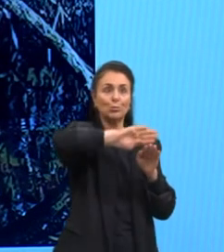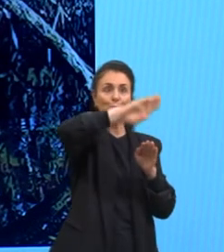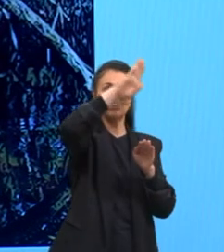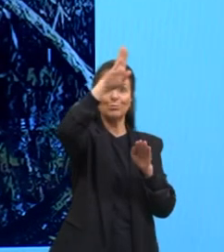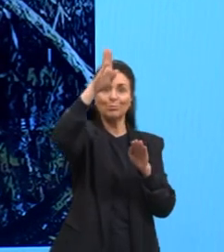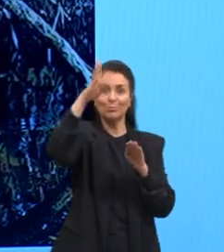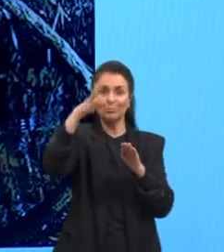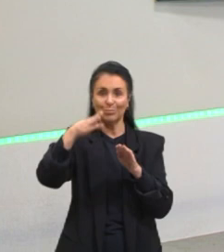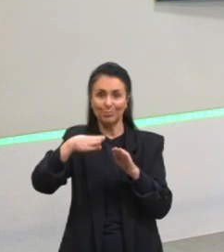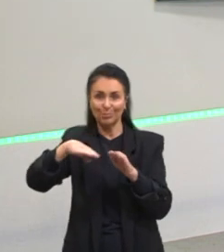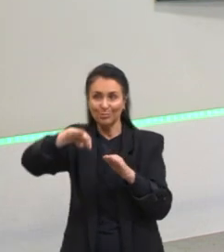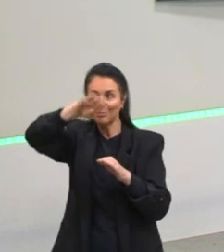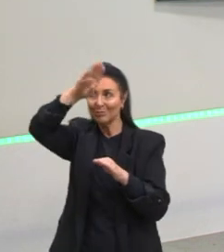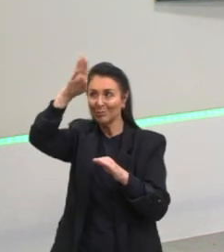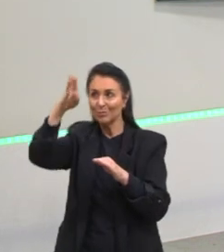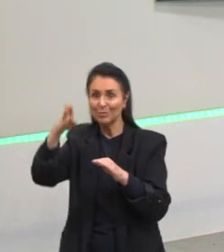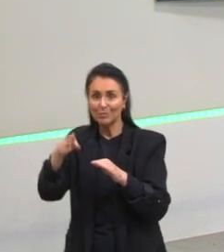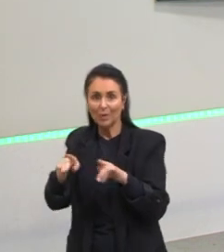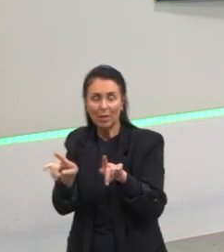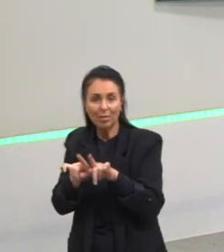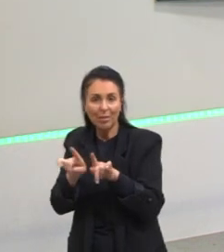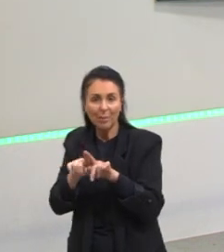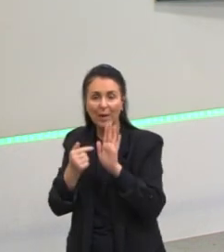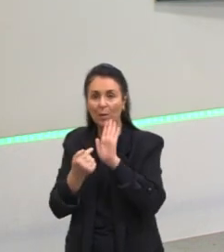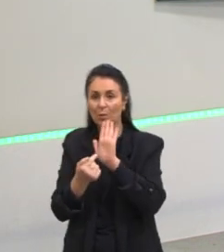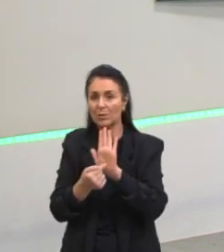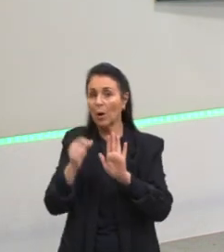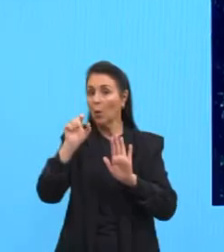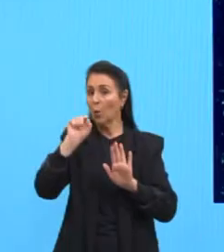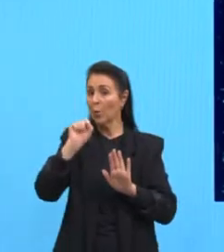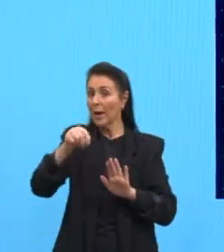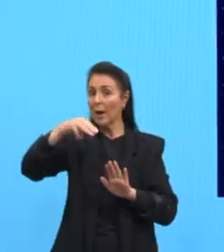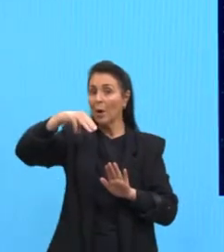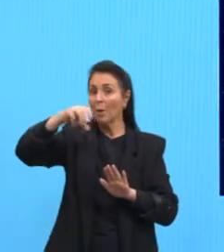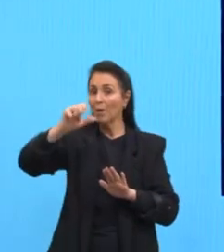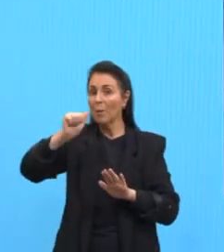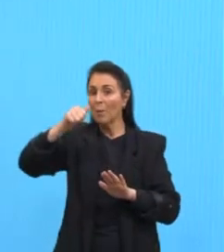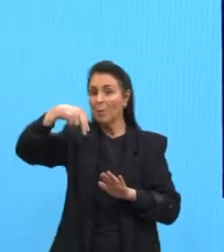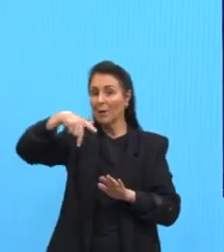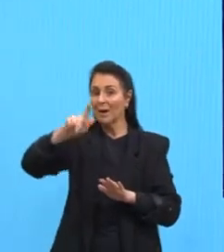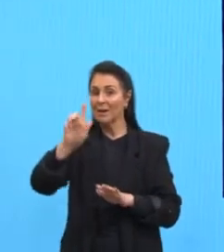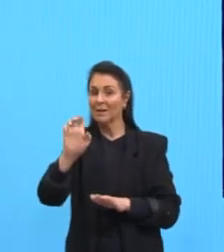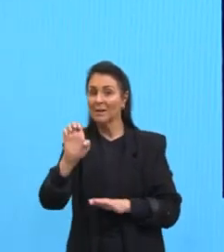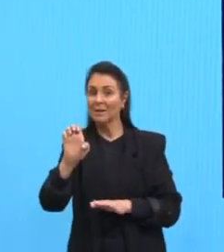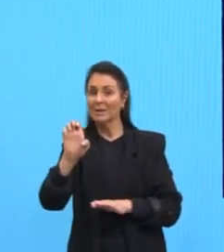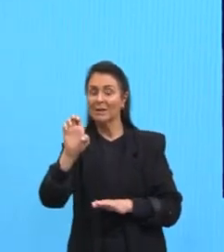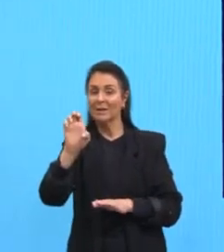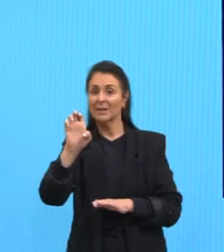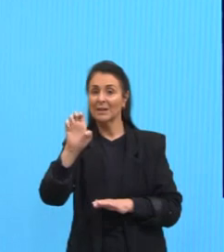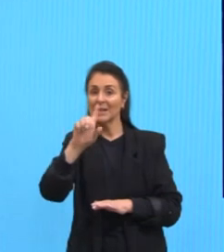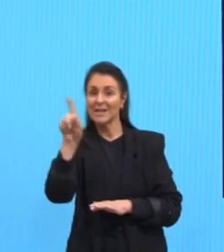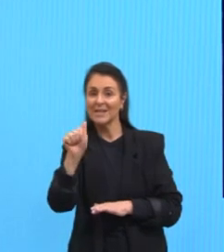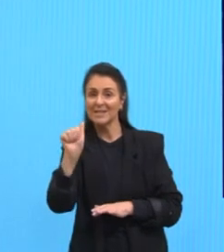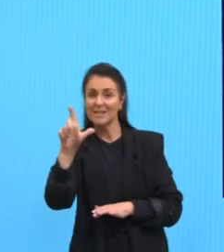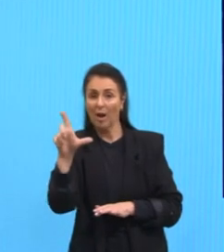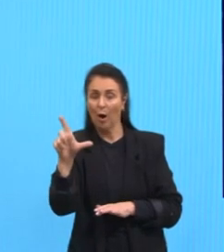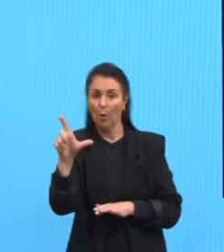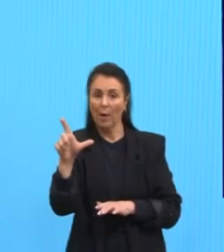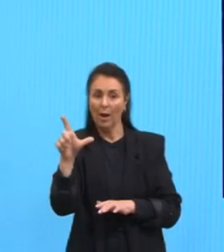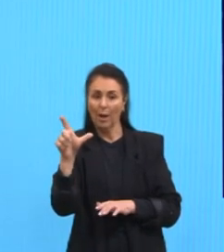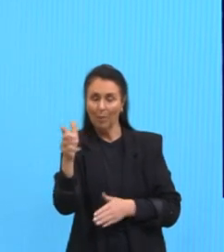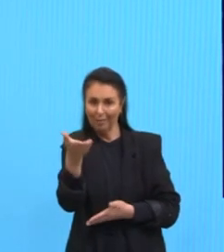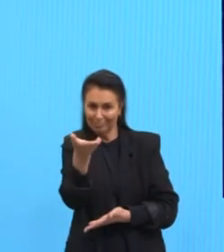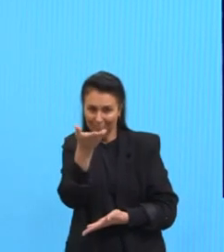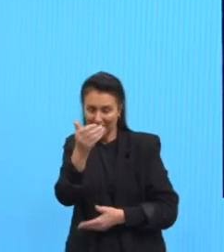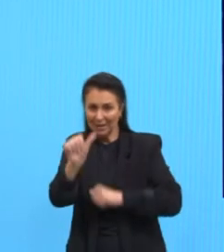outra coisa que nós temos também ó vai mostrar lá para vocês o manguezal aguçado manguezal então é uma transição entre água doce e água